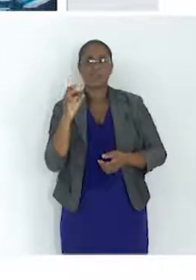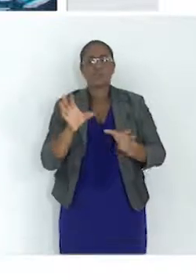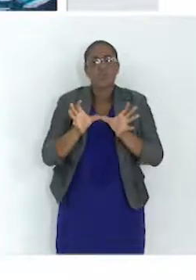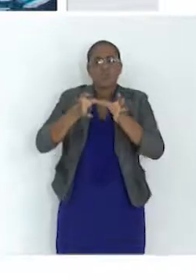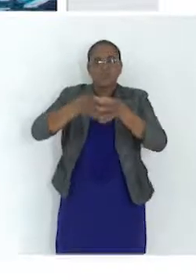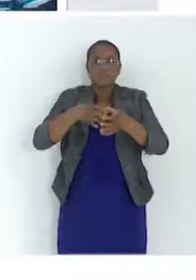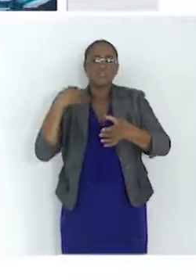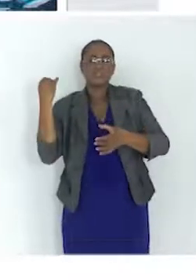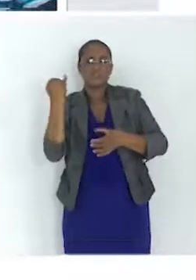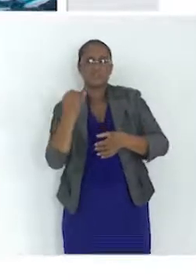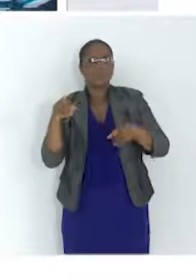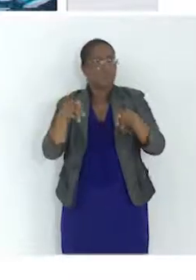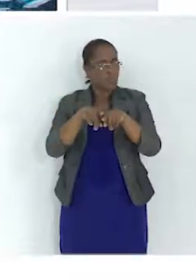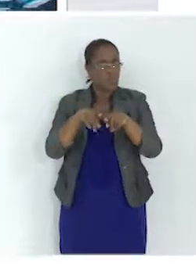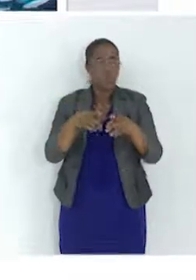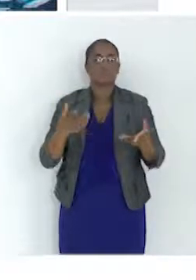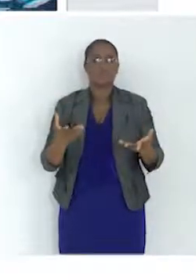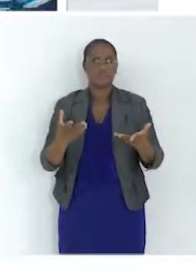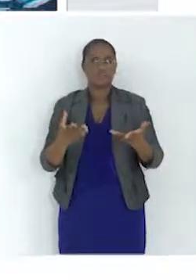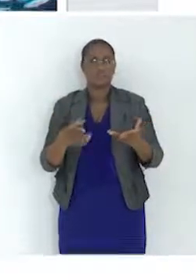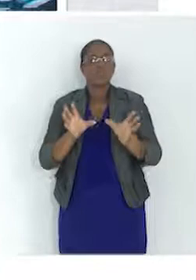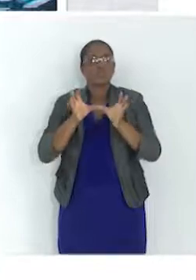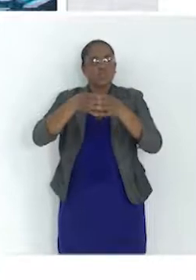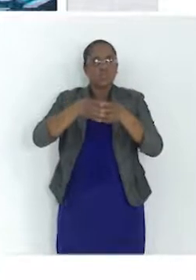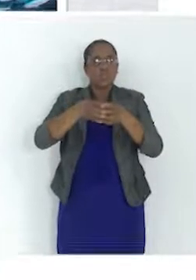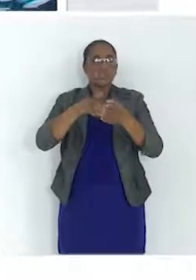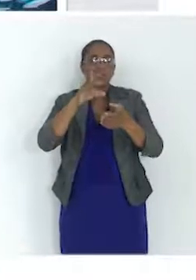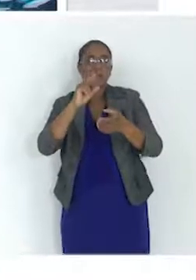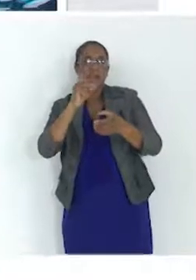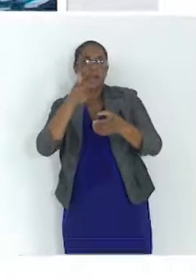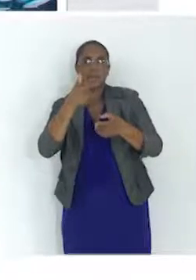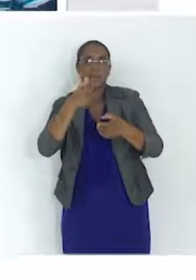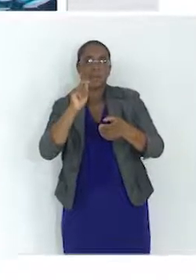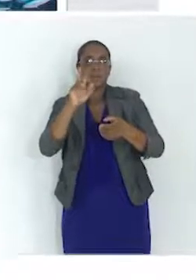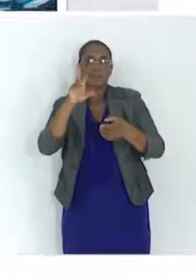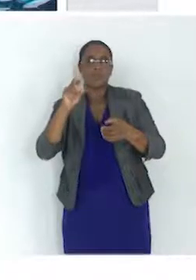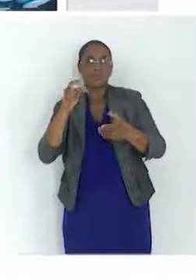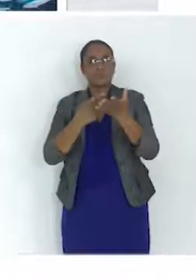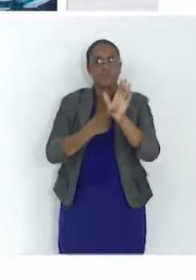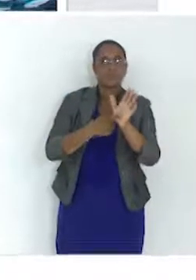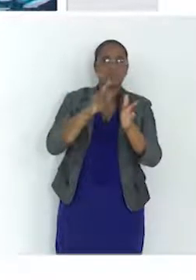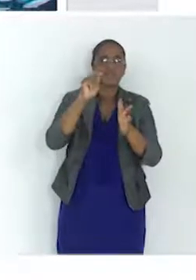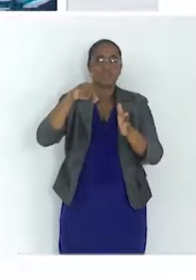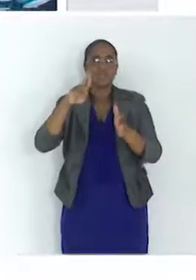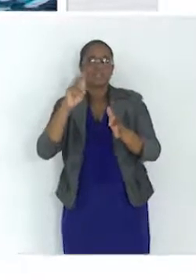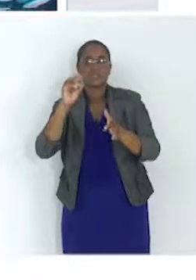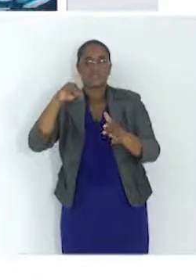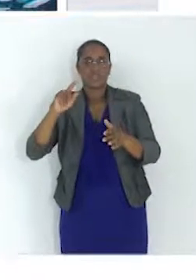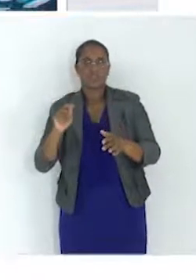Um conjunto de abelha, por exemplo, enxame. Um conjunto de alunos, um grupo de alunos,